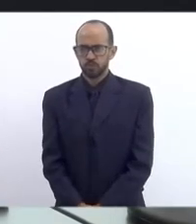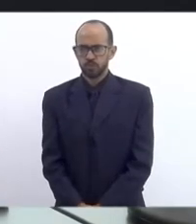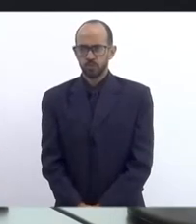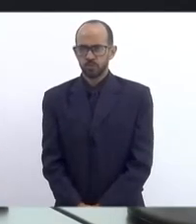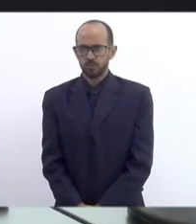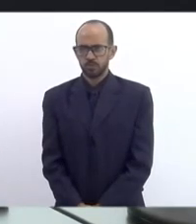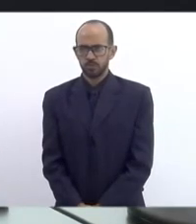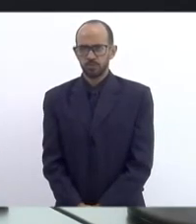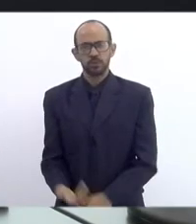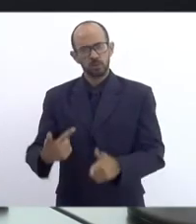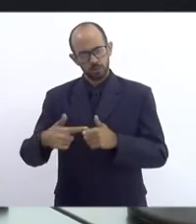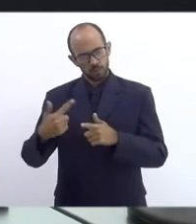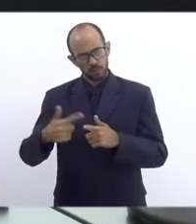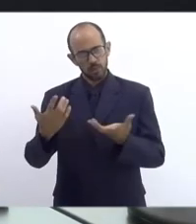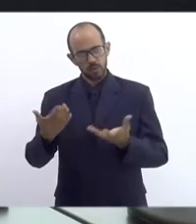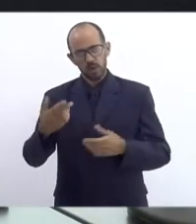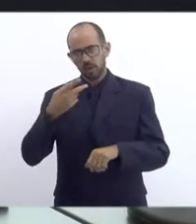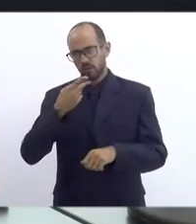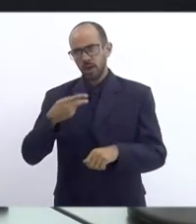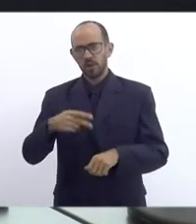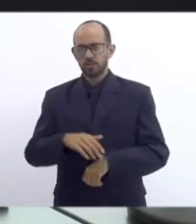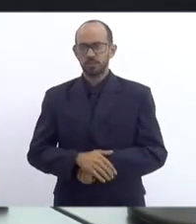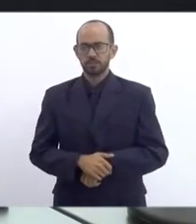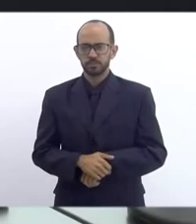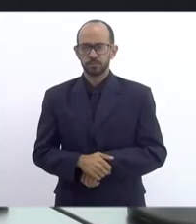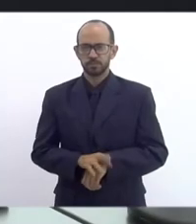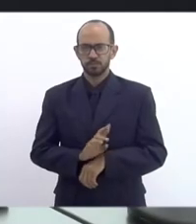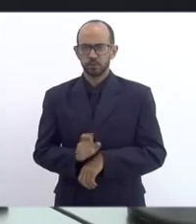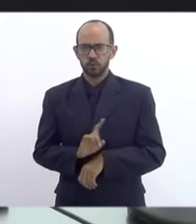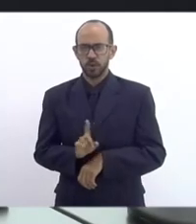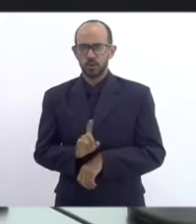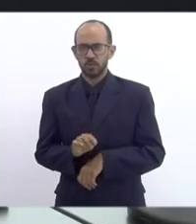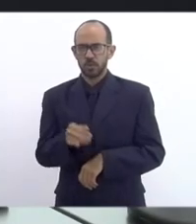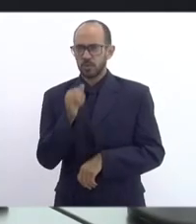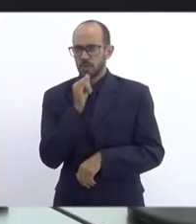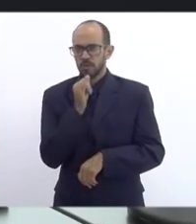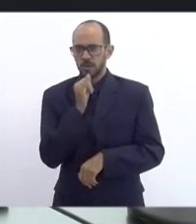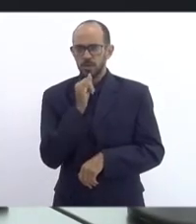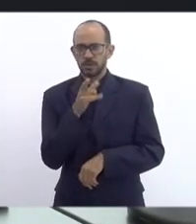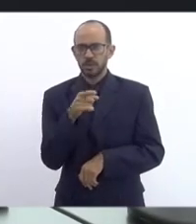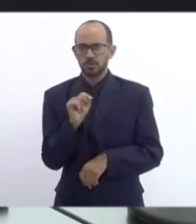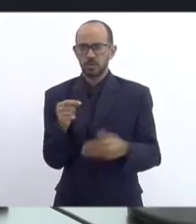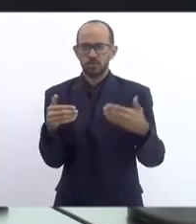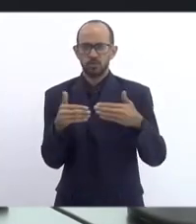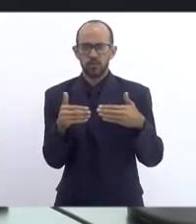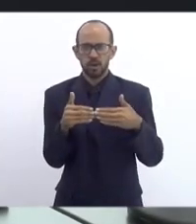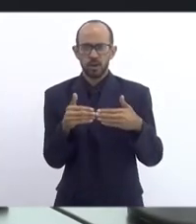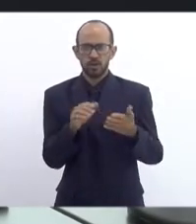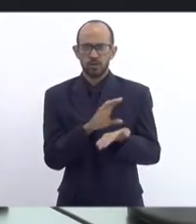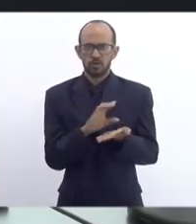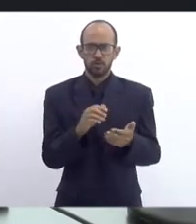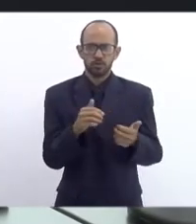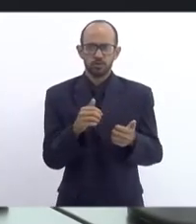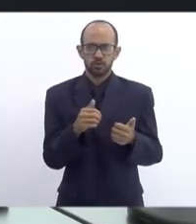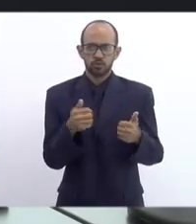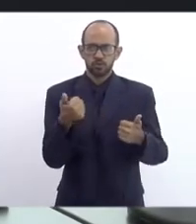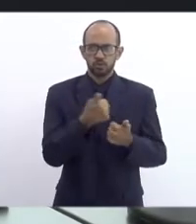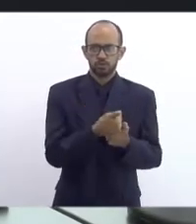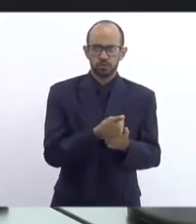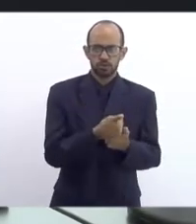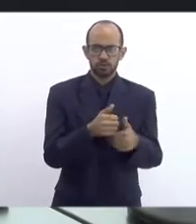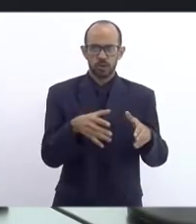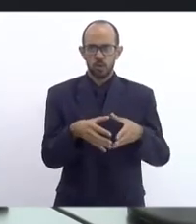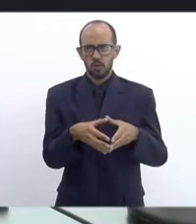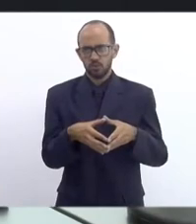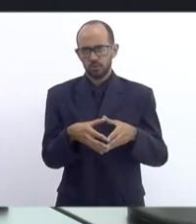Essa é que é a questão que eu queria levantar, não é a... Como é que é? Favorável ao substitutivo da comissão. A gente tem